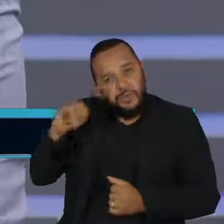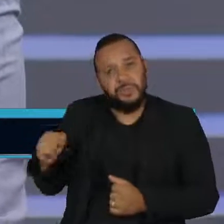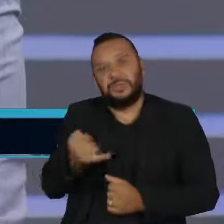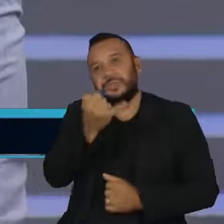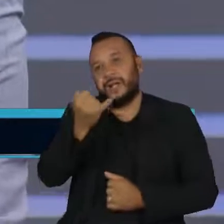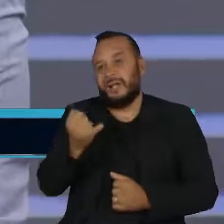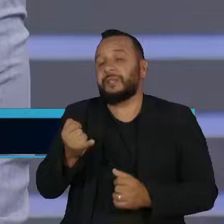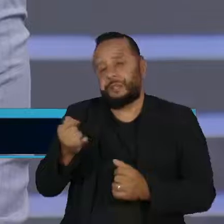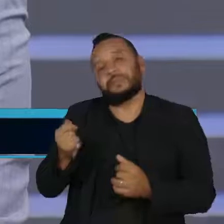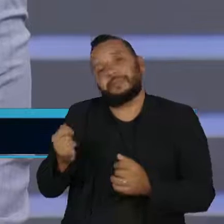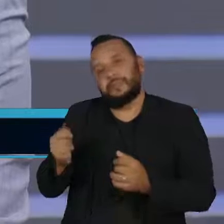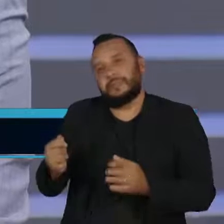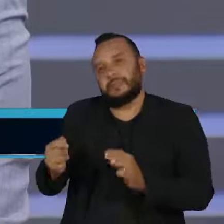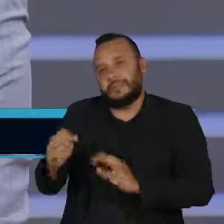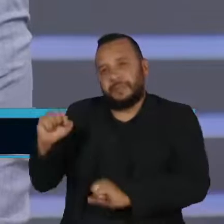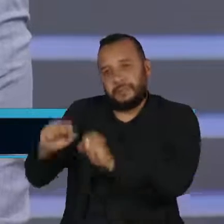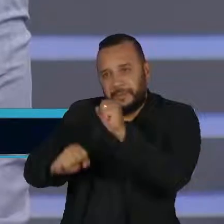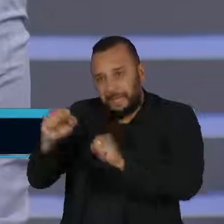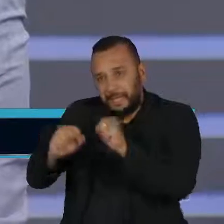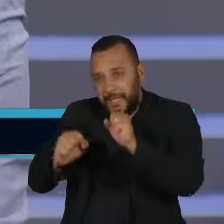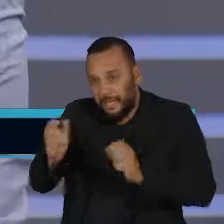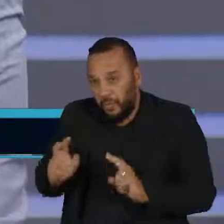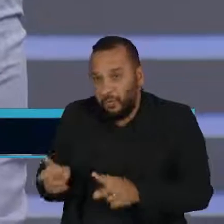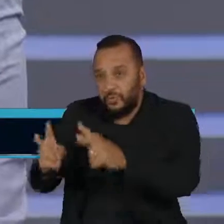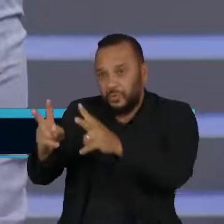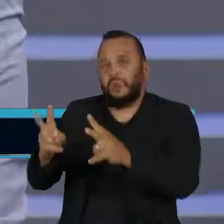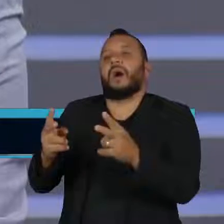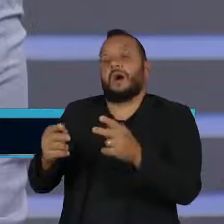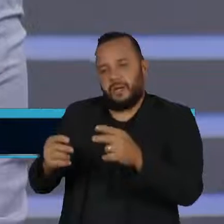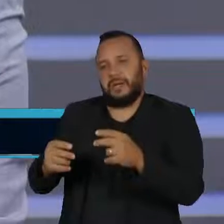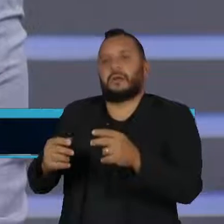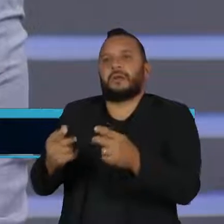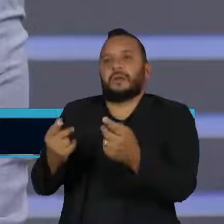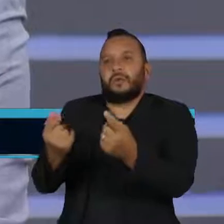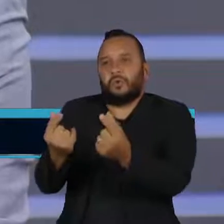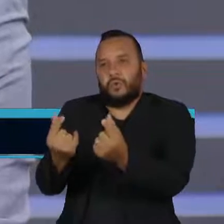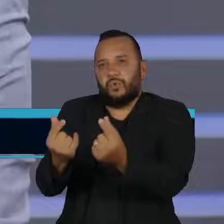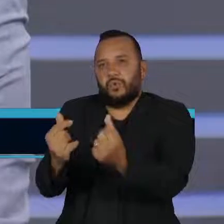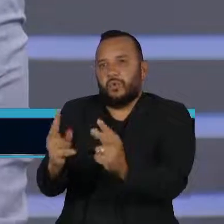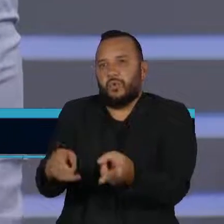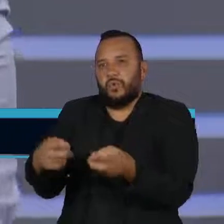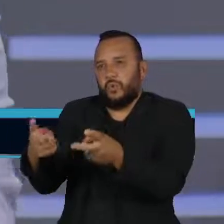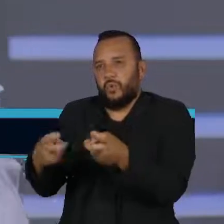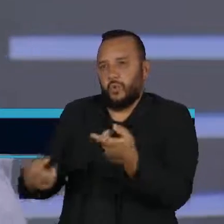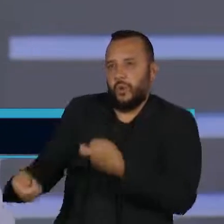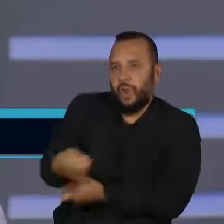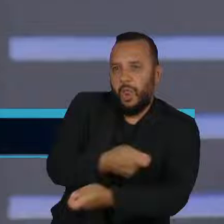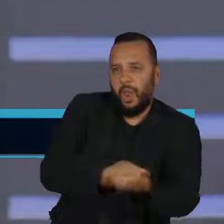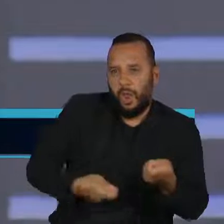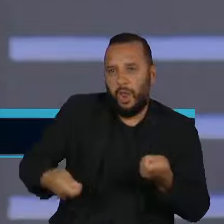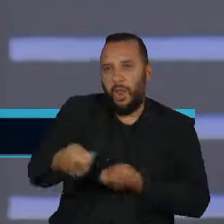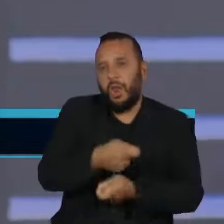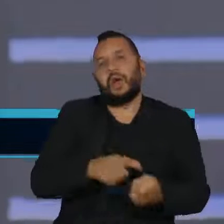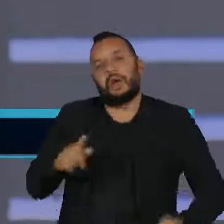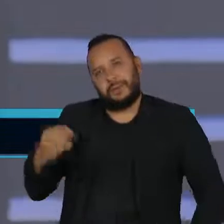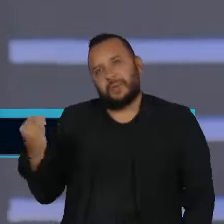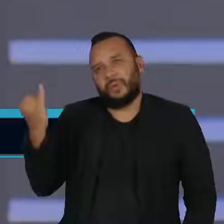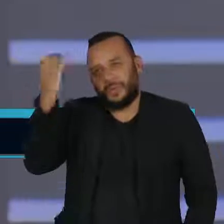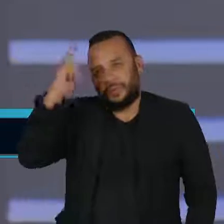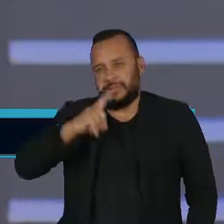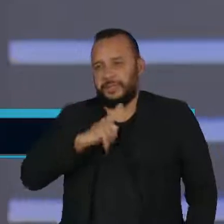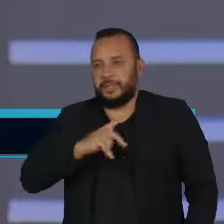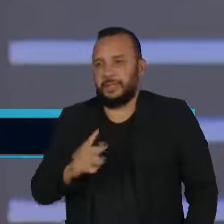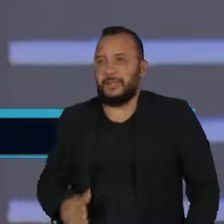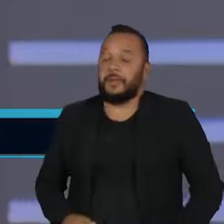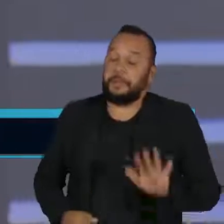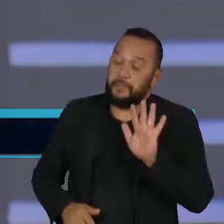mantenha a empresa, que é fundamental para gerar riqueza e gerar empregos. Isso é que é bastante importante. Então, quando a gente vê,